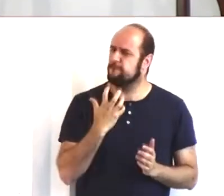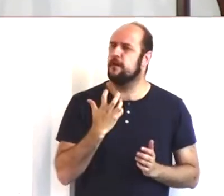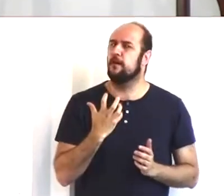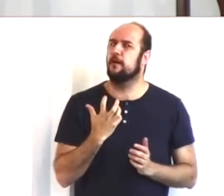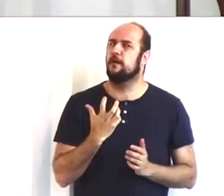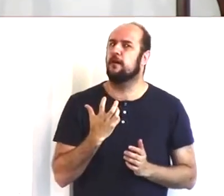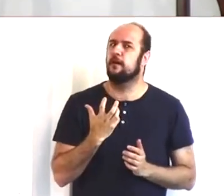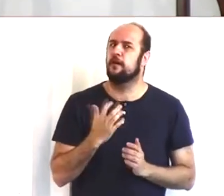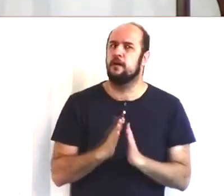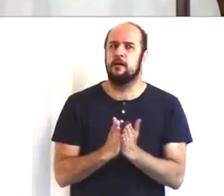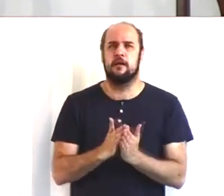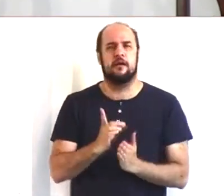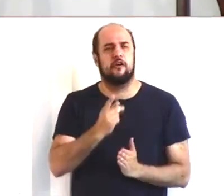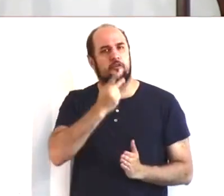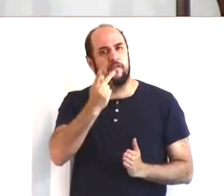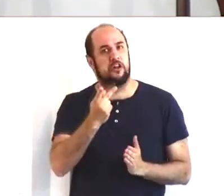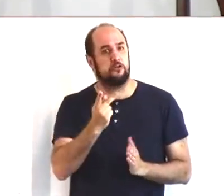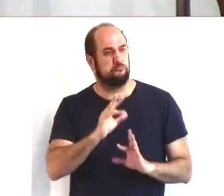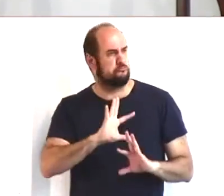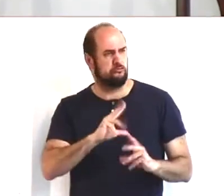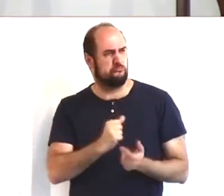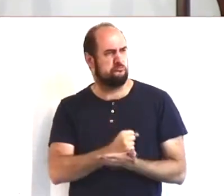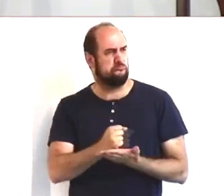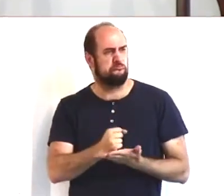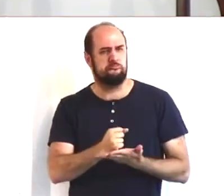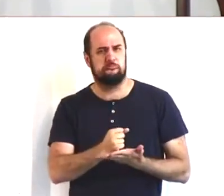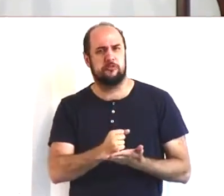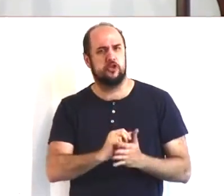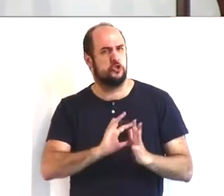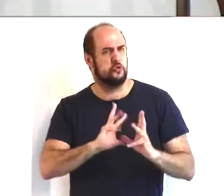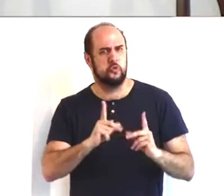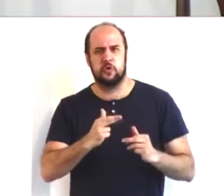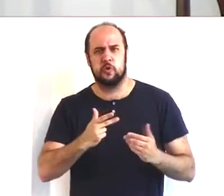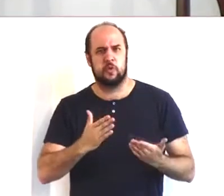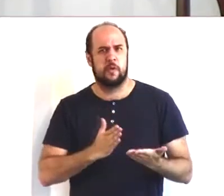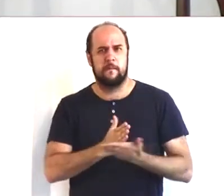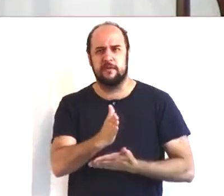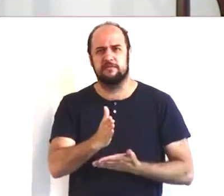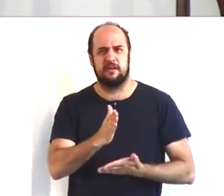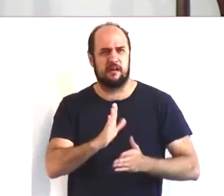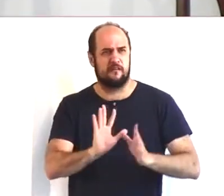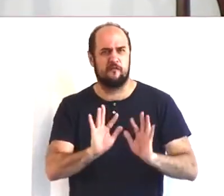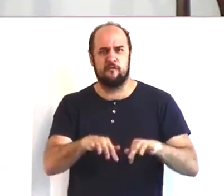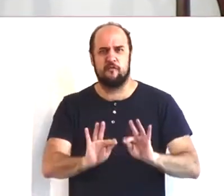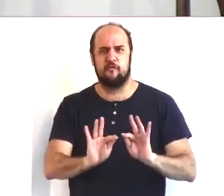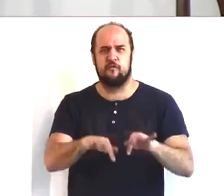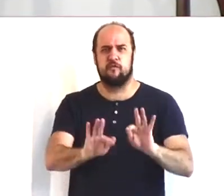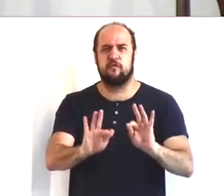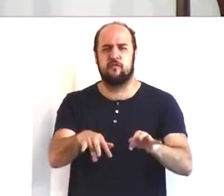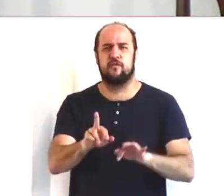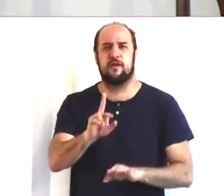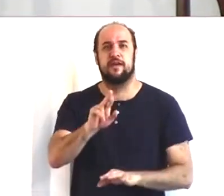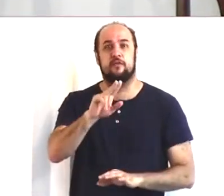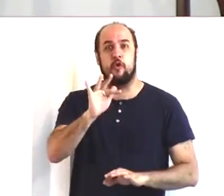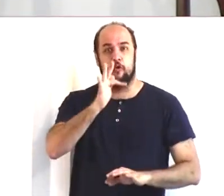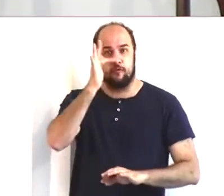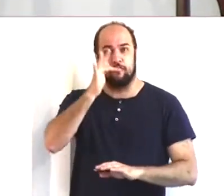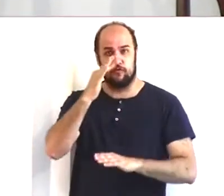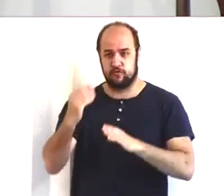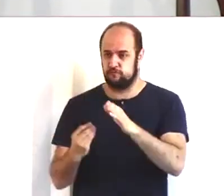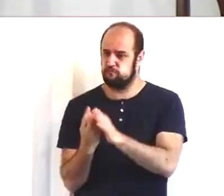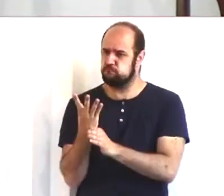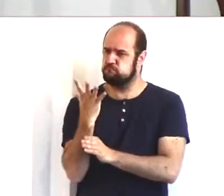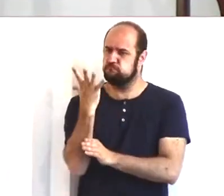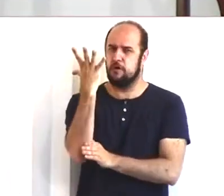de Deus diz que tudo passará, até mesmo a riqueza passará. Passa como a flor da erva, diz o